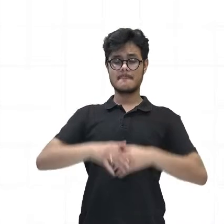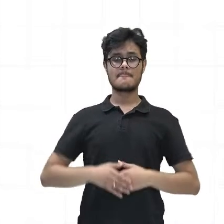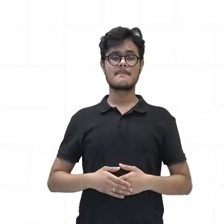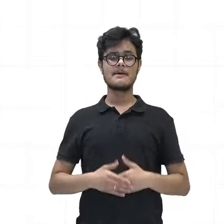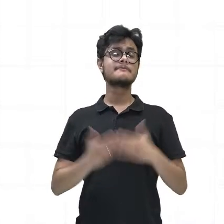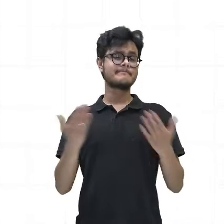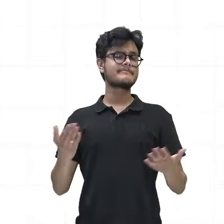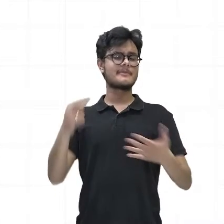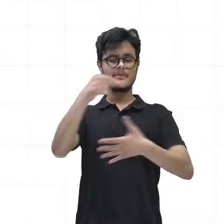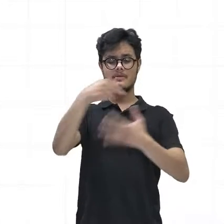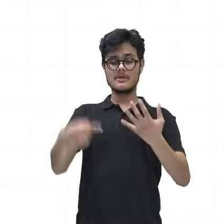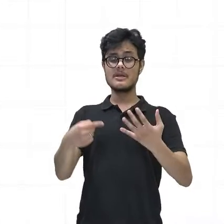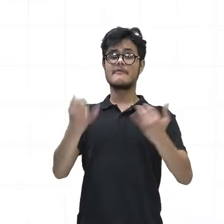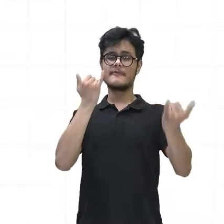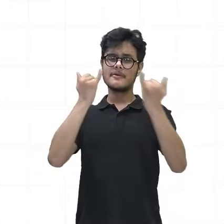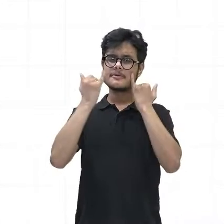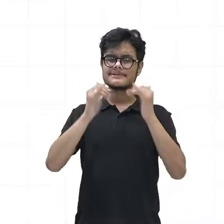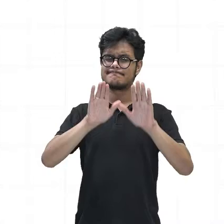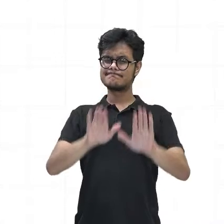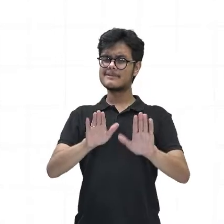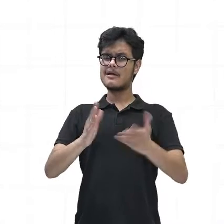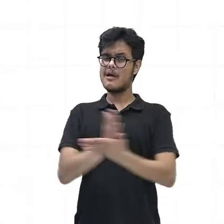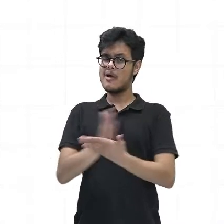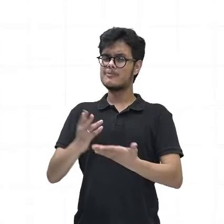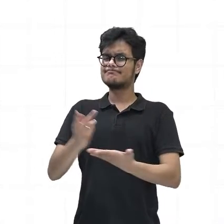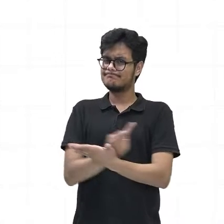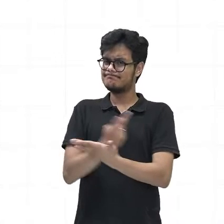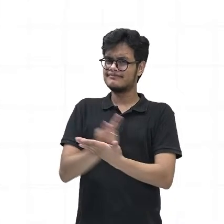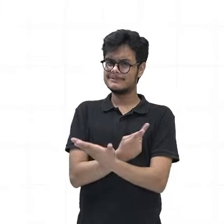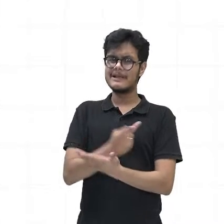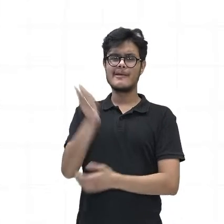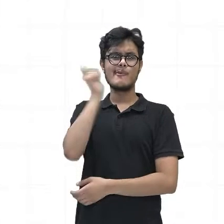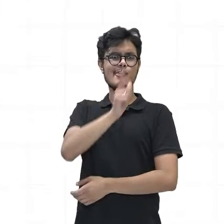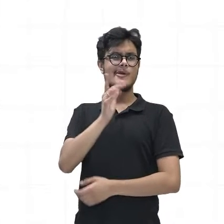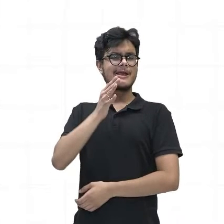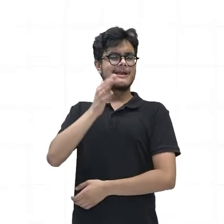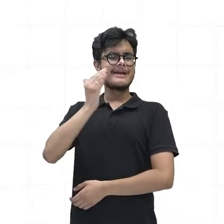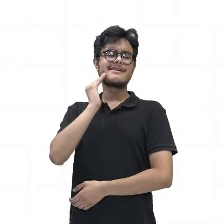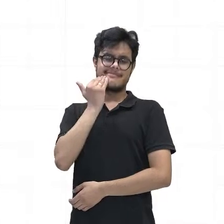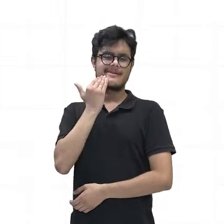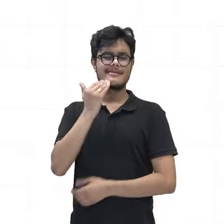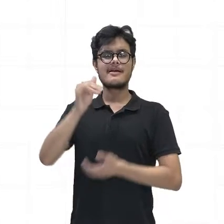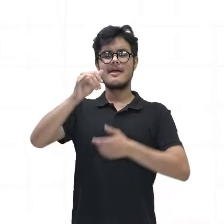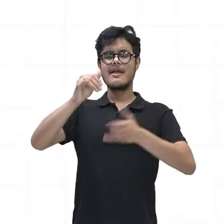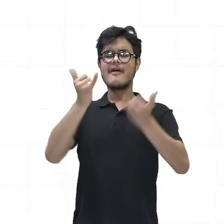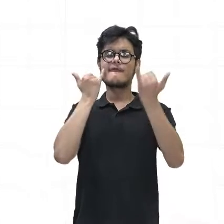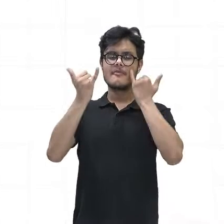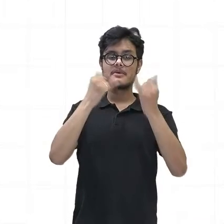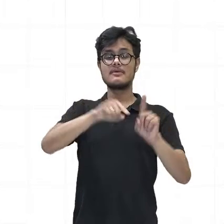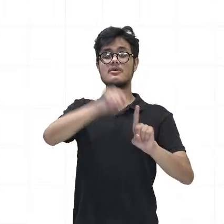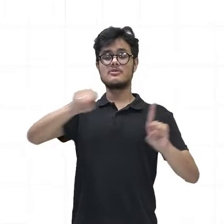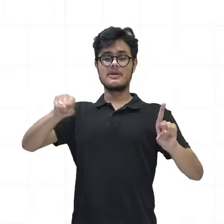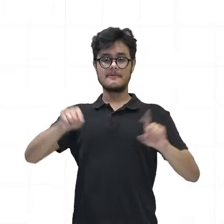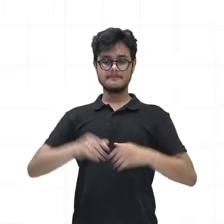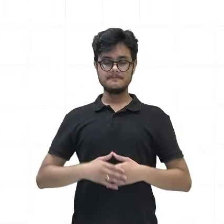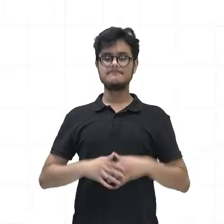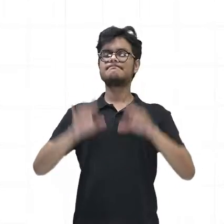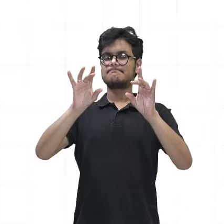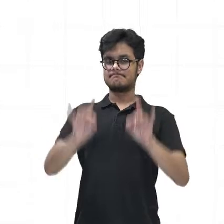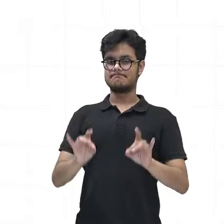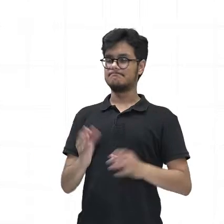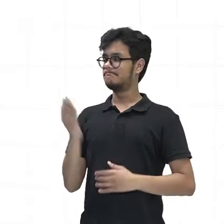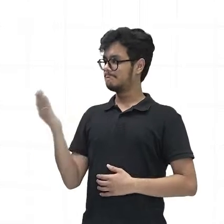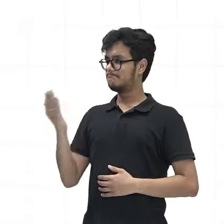podem induzir a erro de leitura ou de interpretação. E no detalhamento, análise de